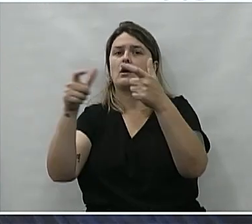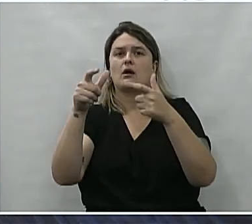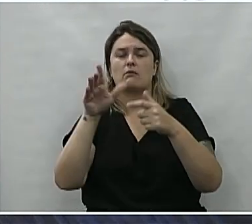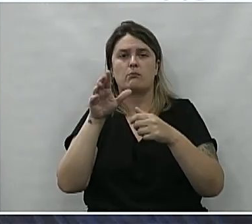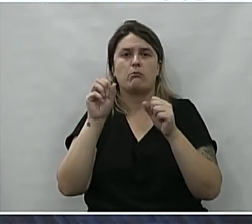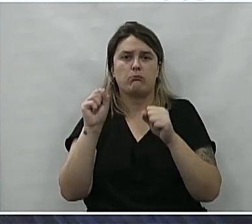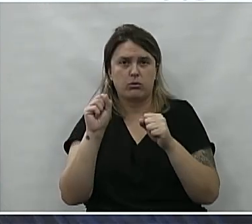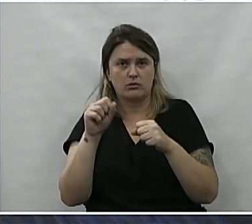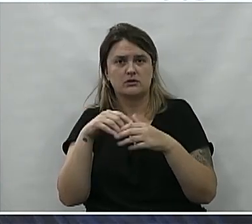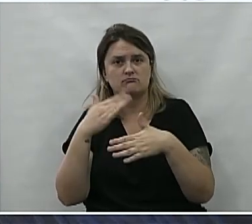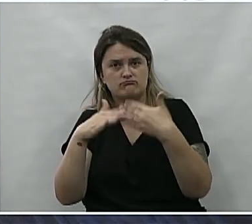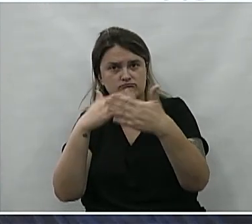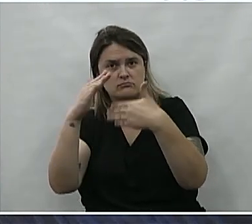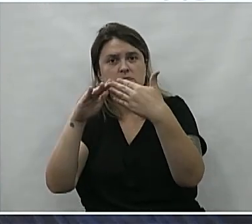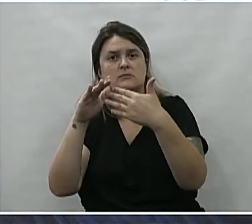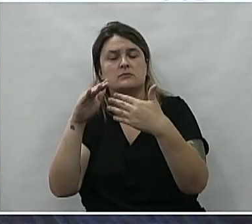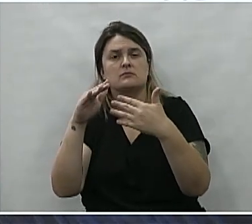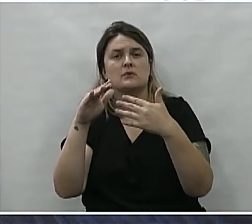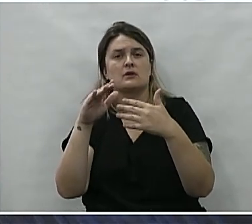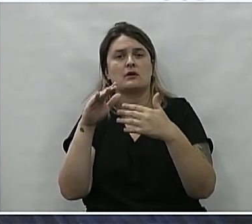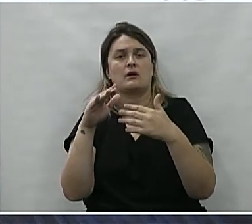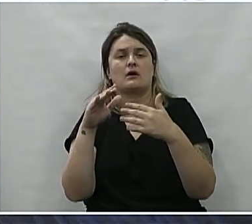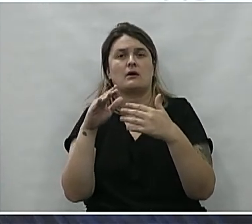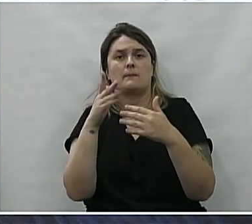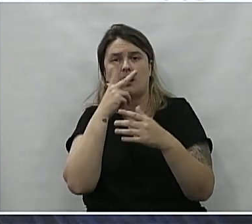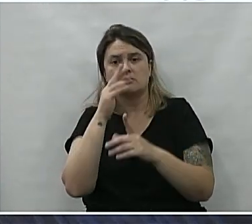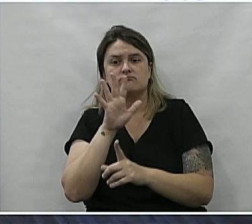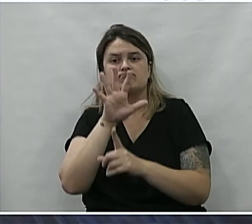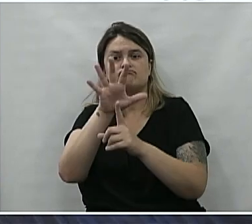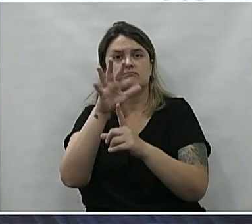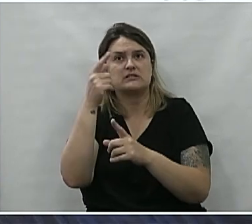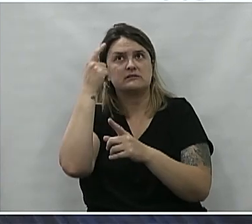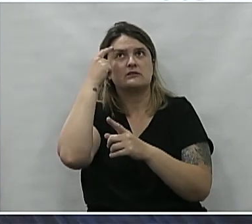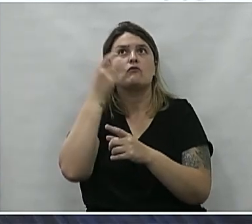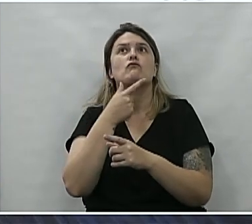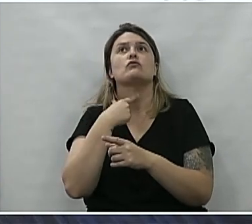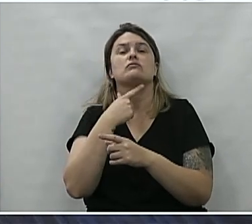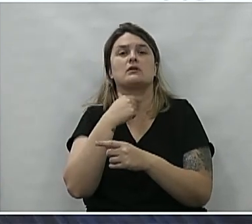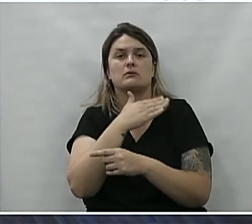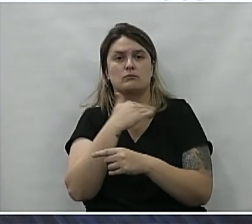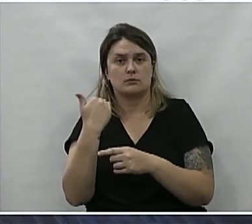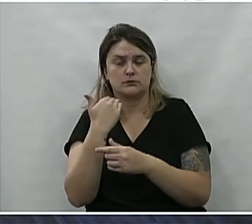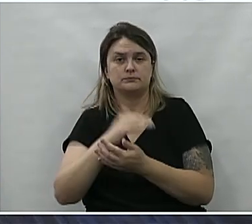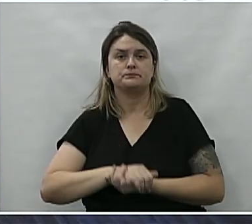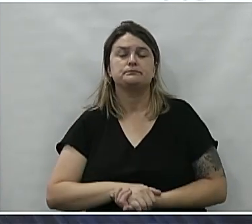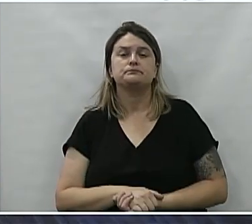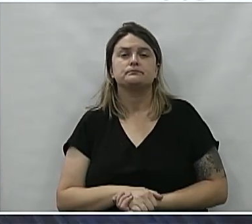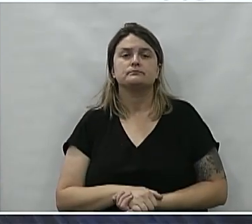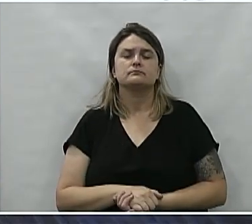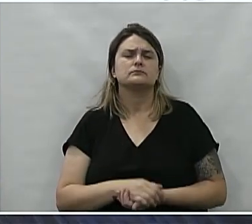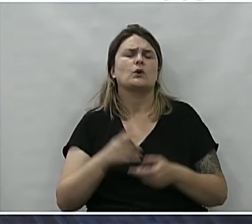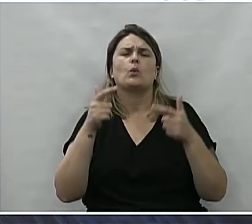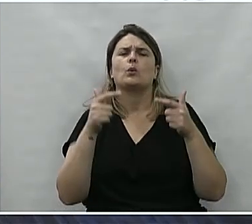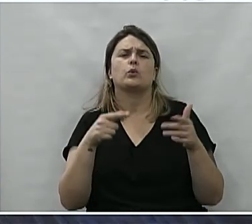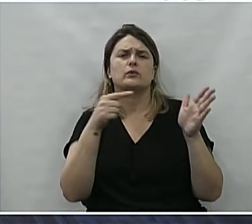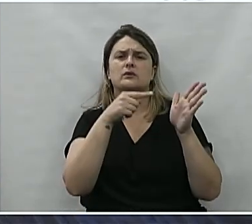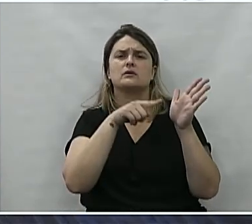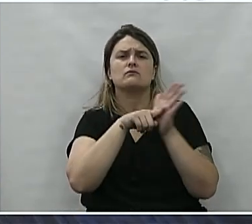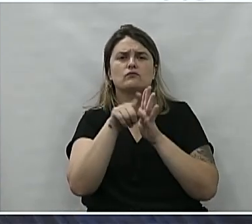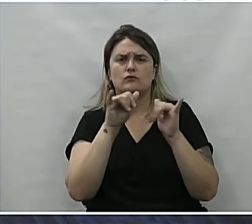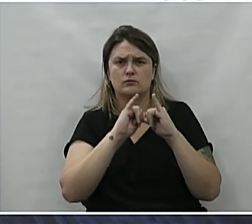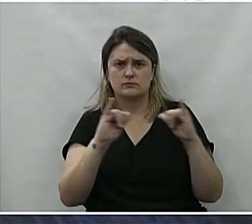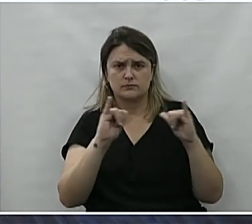contribuir Para a acentuação Nutrido Em ensamento E de ação suicida De onde foram Tirados esses dados